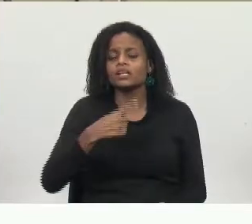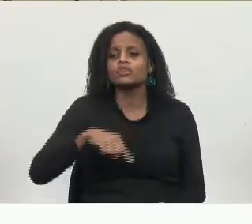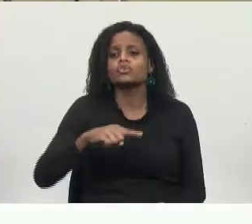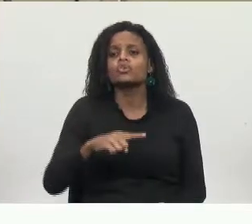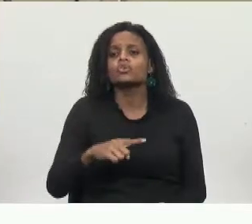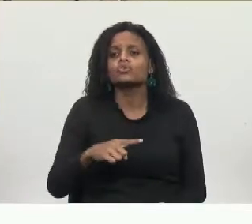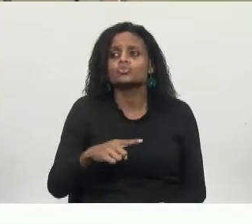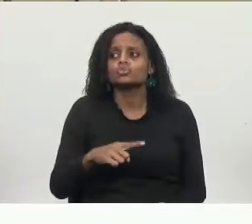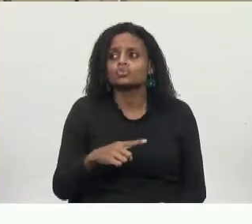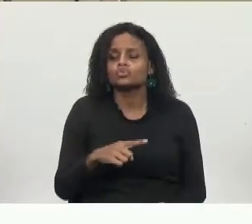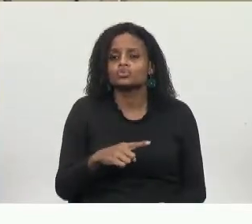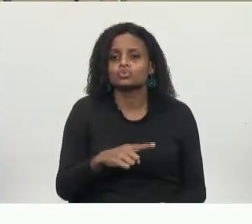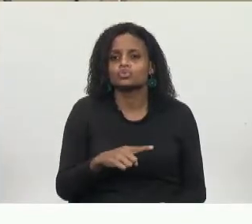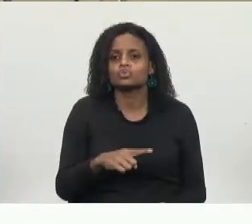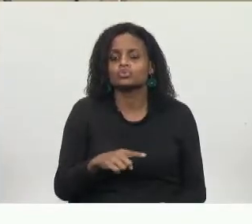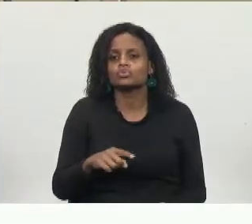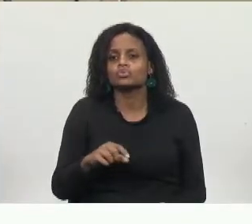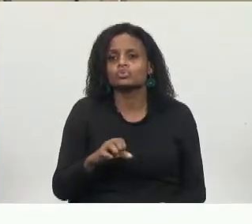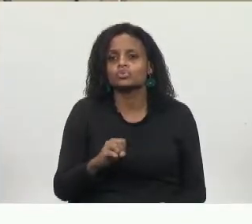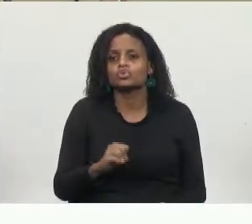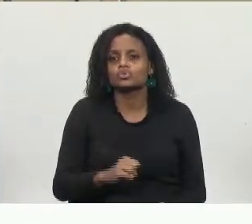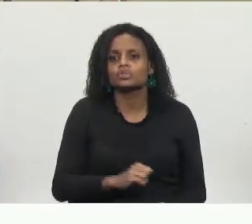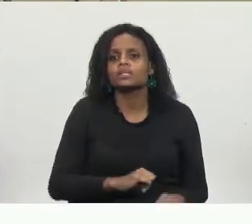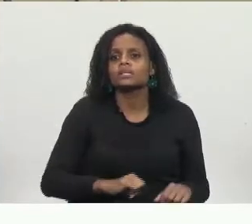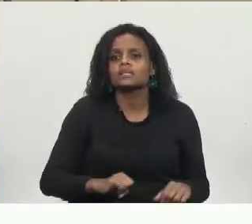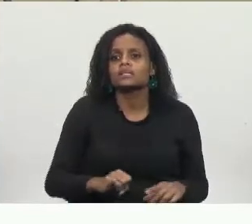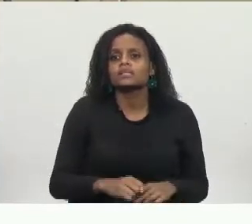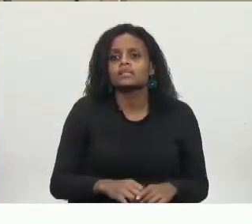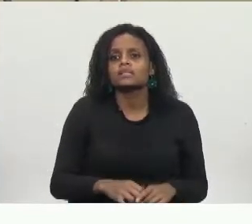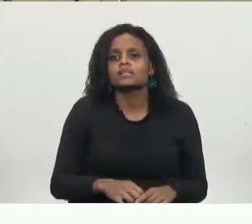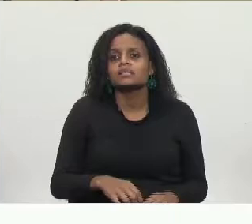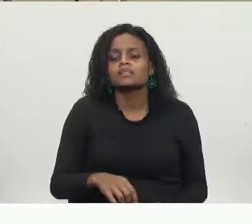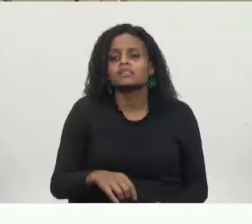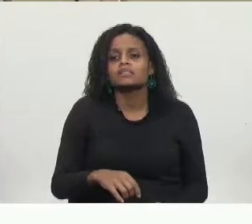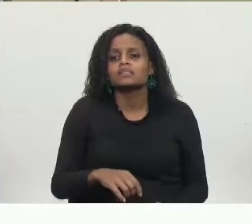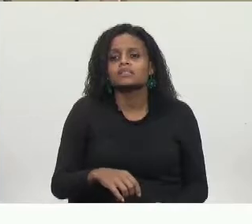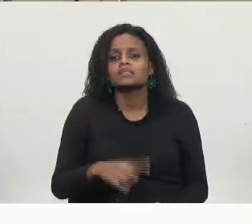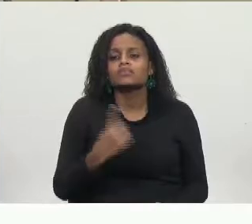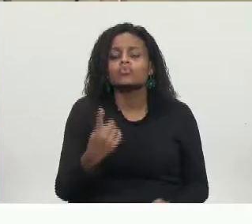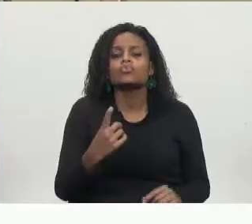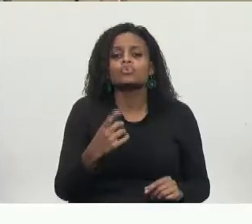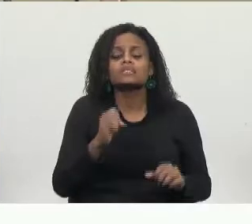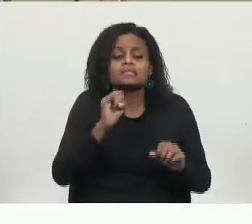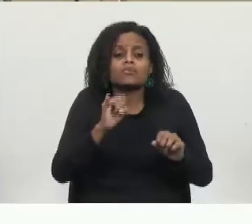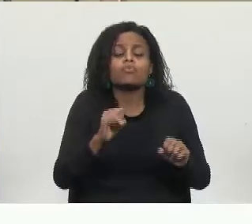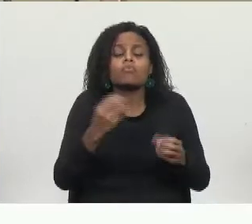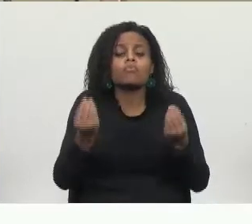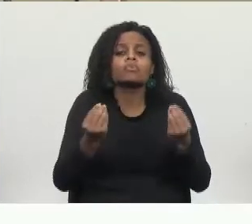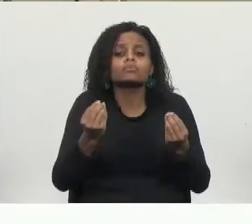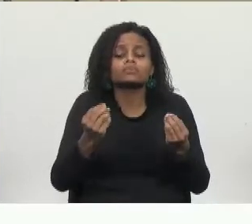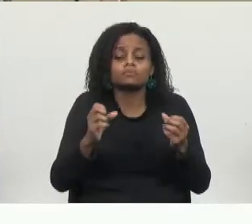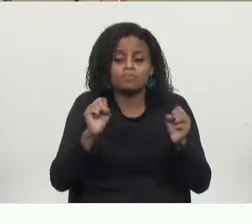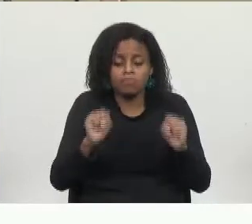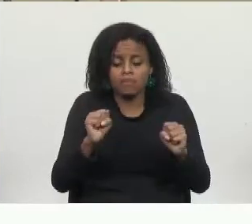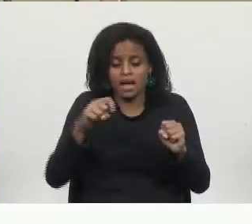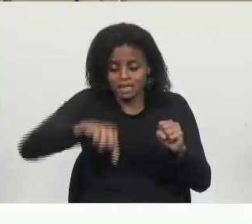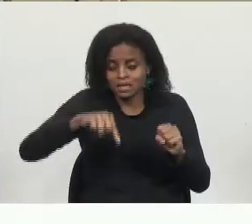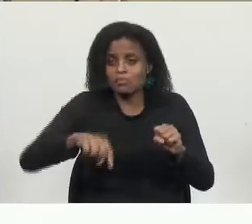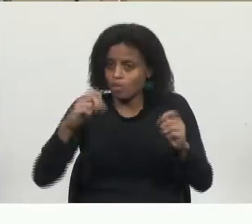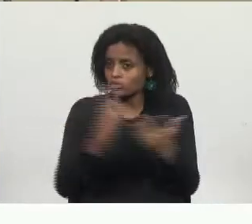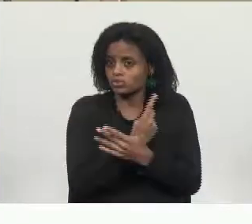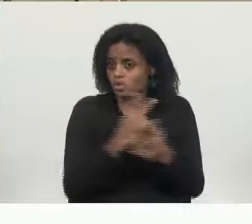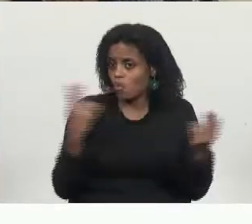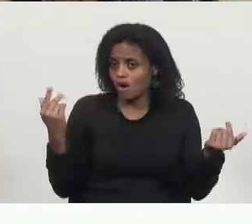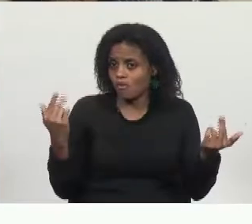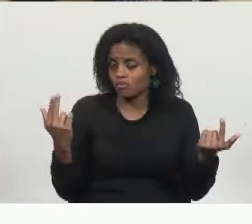garante que a mesma coisa, a mesma realidade não acontecerá nesse prédio, uma vez que os seguranças não andam armados? Como é que o